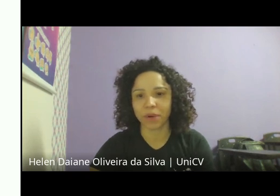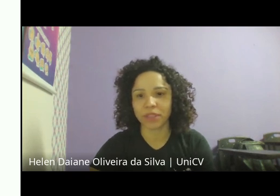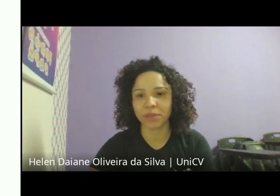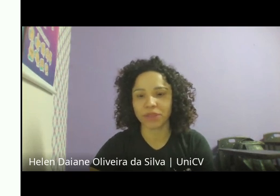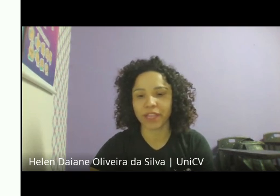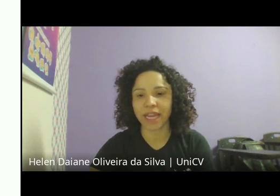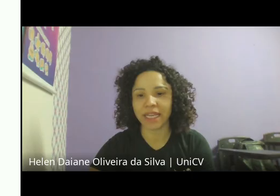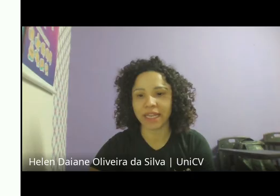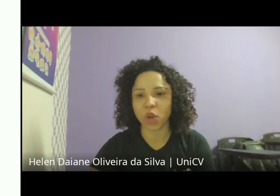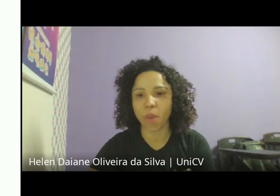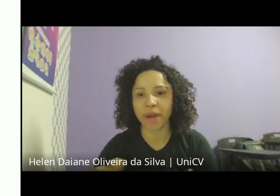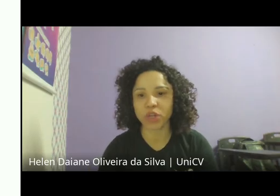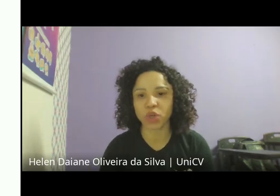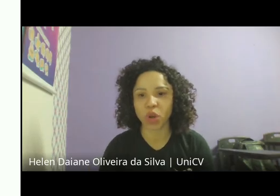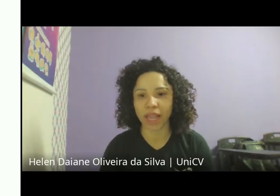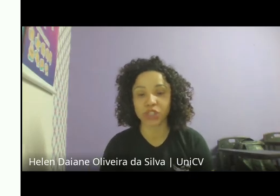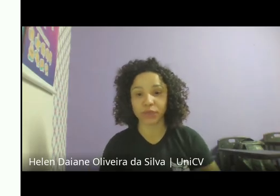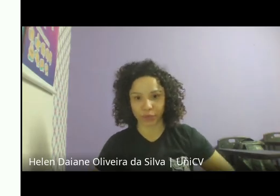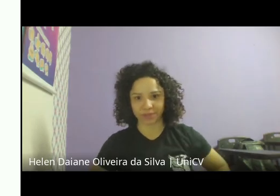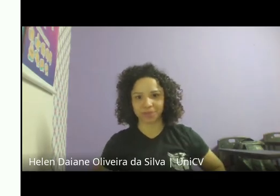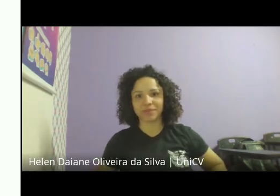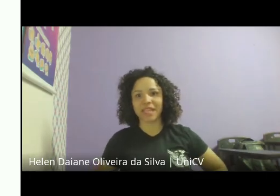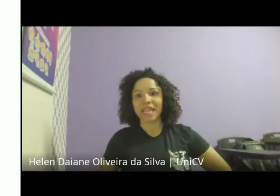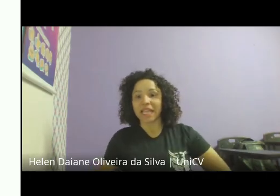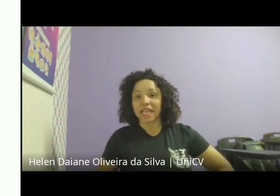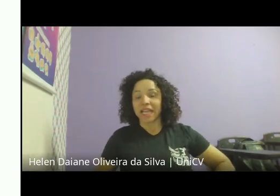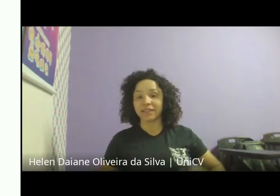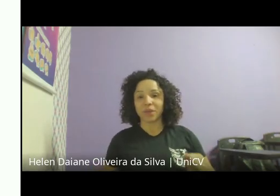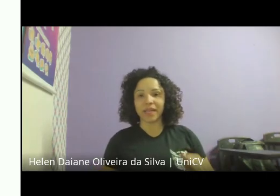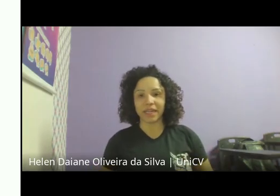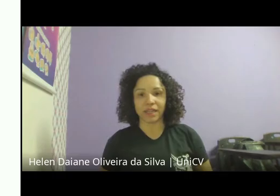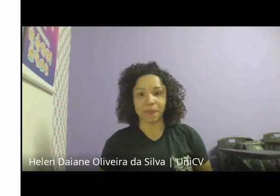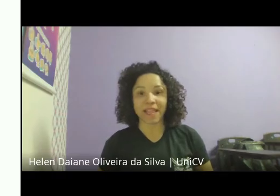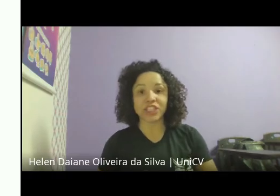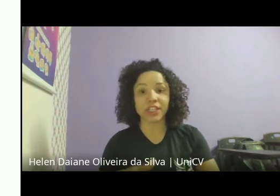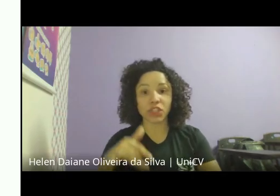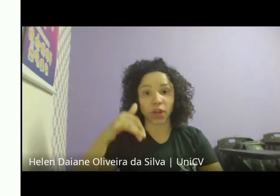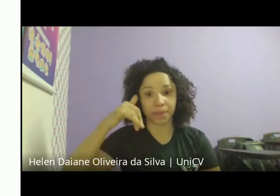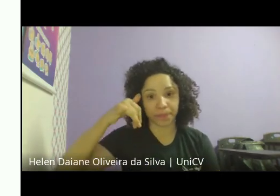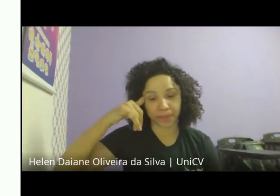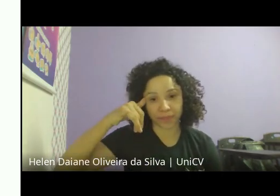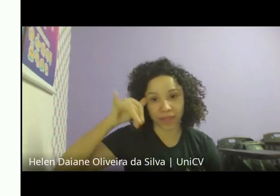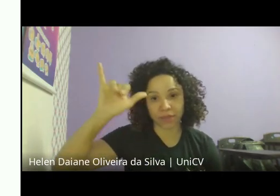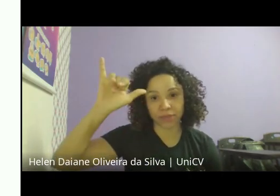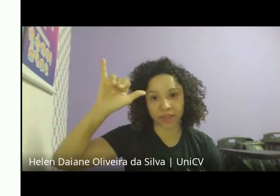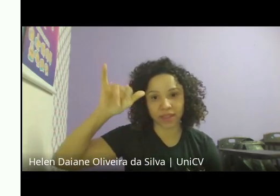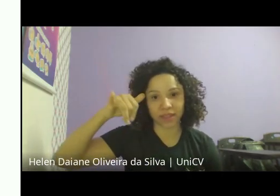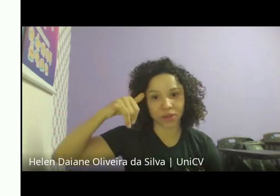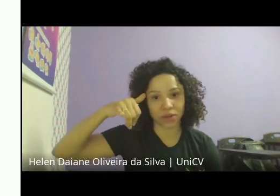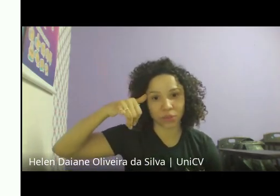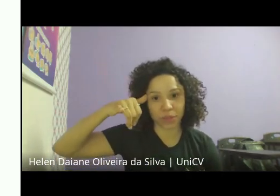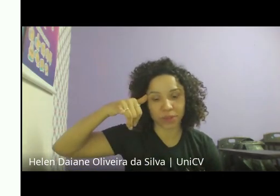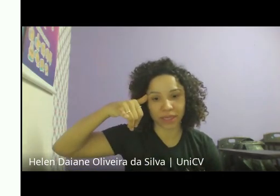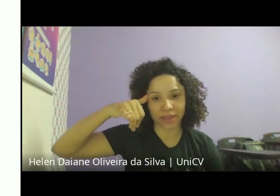A próxima foi a Aline. Comprar chocolate fui. Então, Aline, a gente, ó,